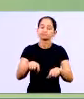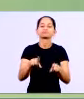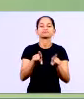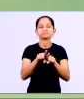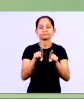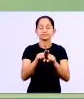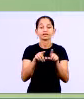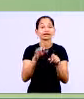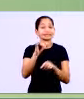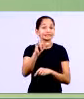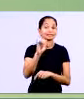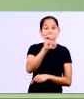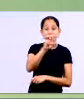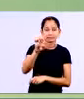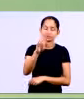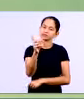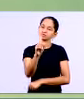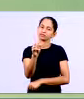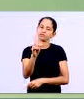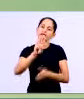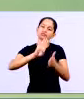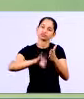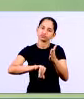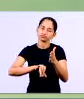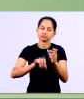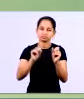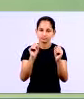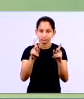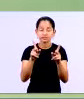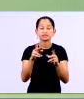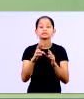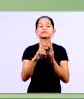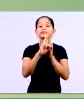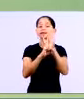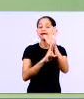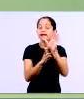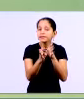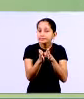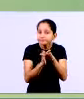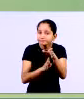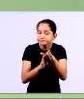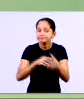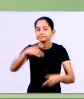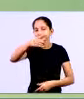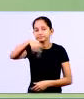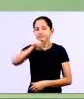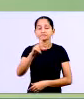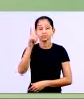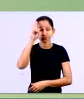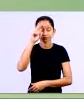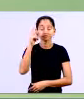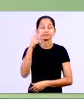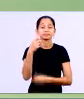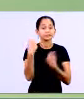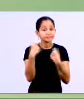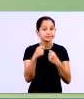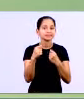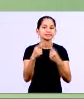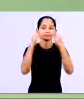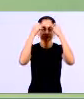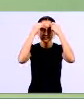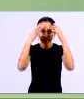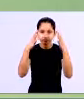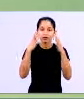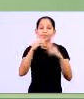vogal dobrada. E tem uma dica aqui que que a gente sempre gosta de repetir, que às